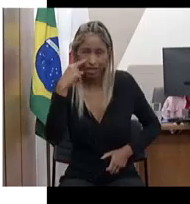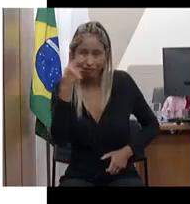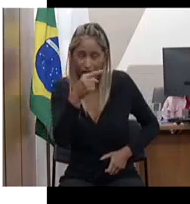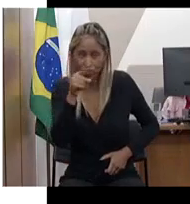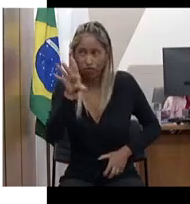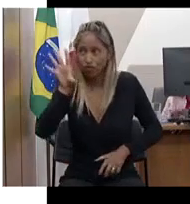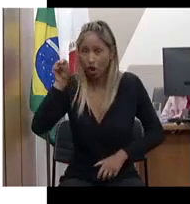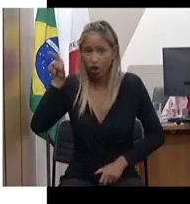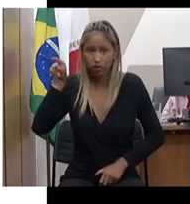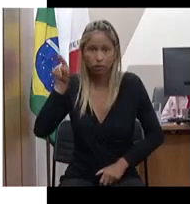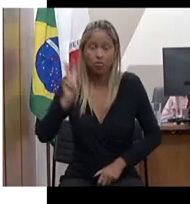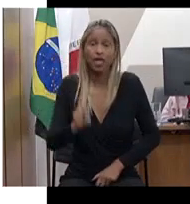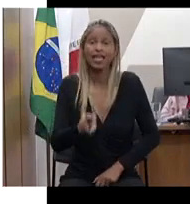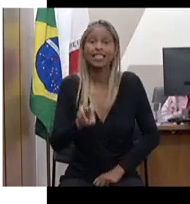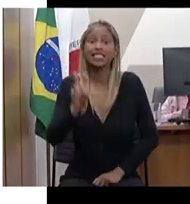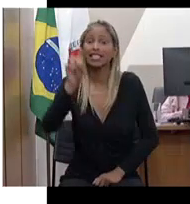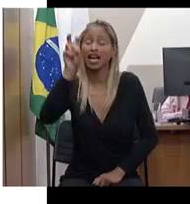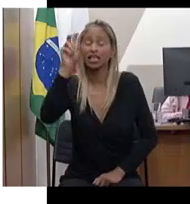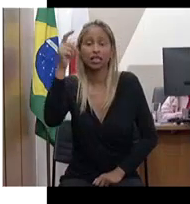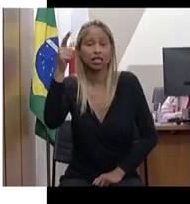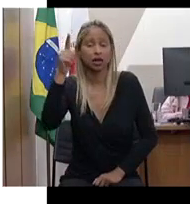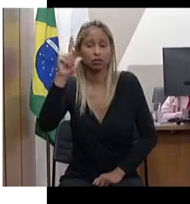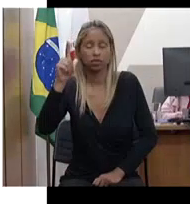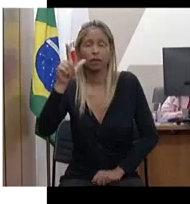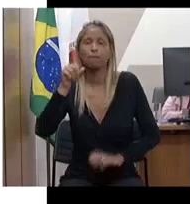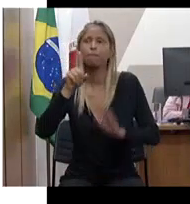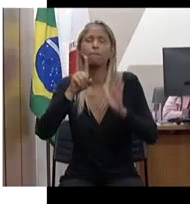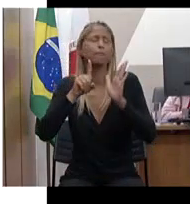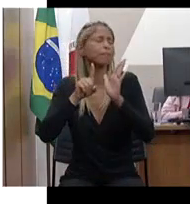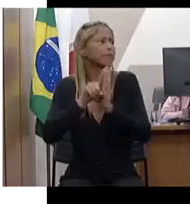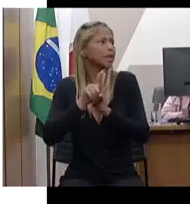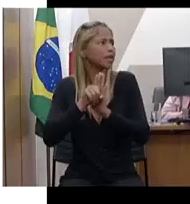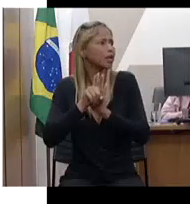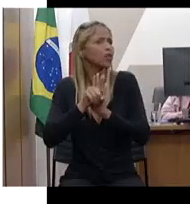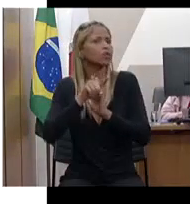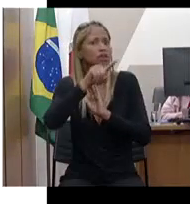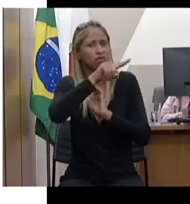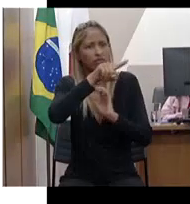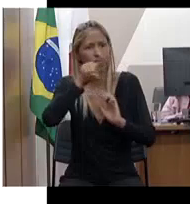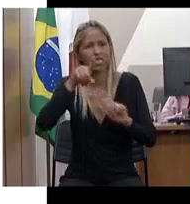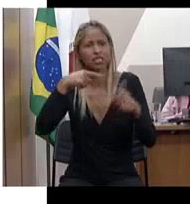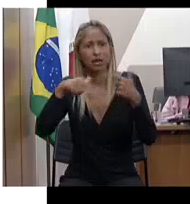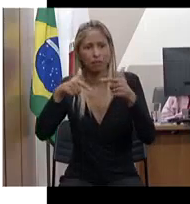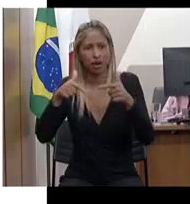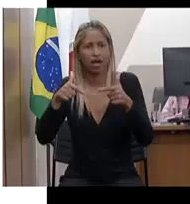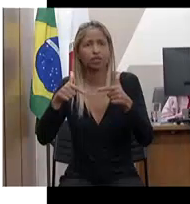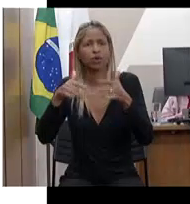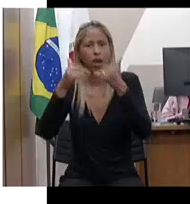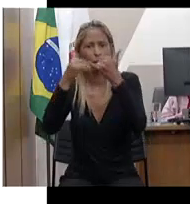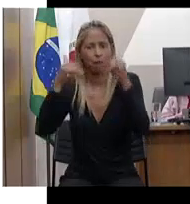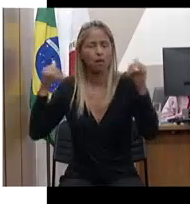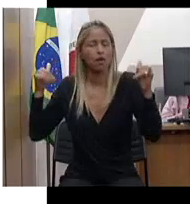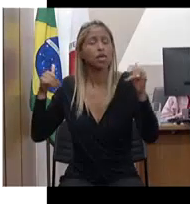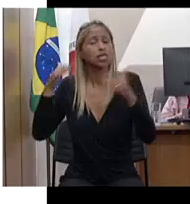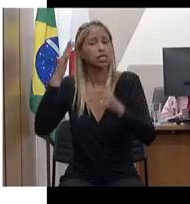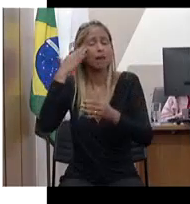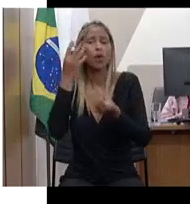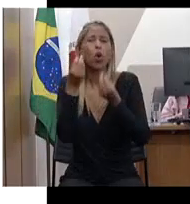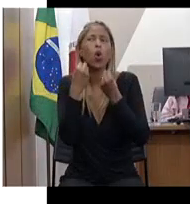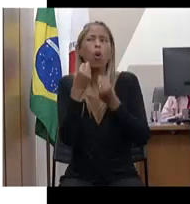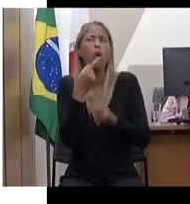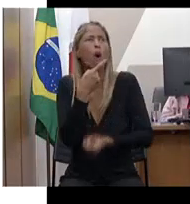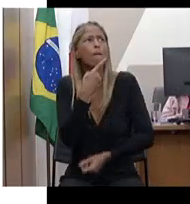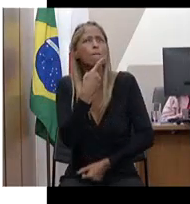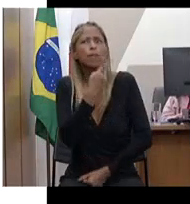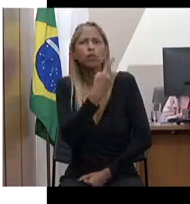fotografia que não tem escada nenhuma né então a gente tem que perguntar e só vocês da só os trabalhadores da eletricidade que sabe dizer isso como é que